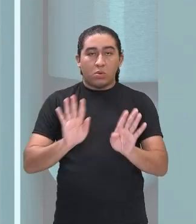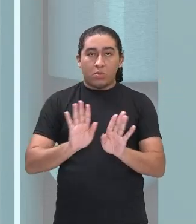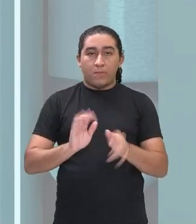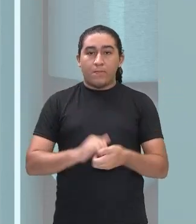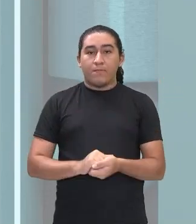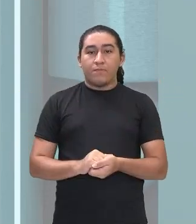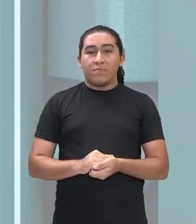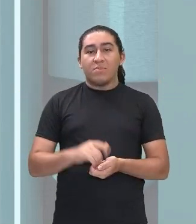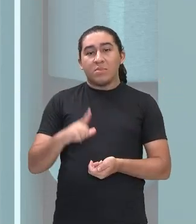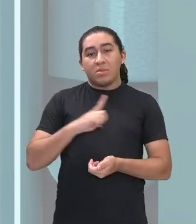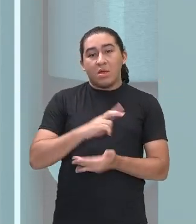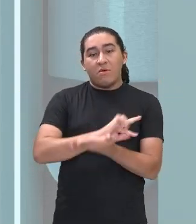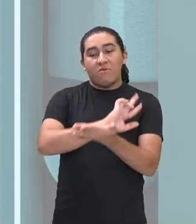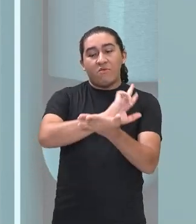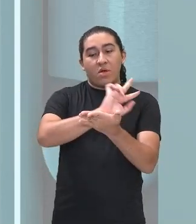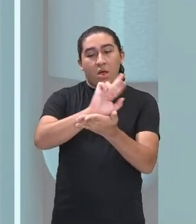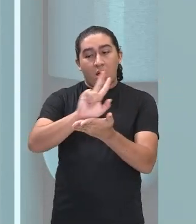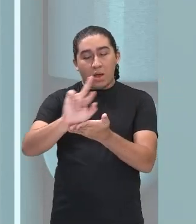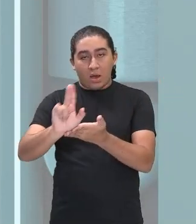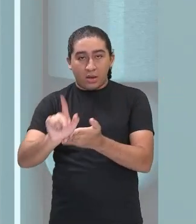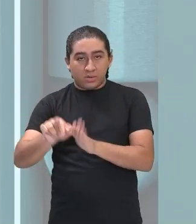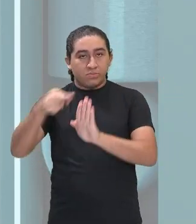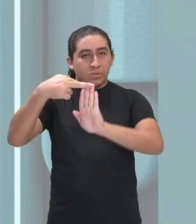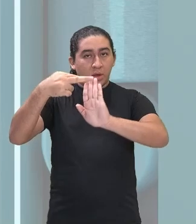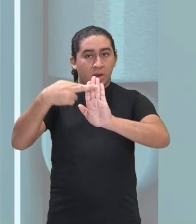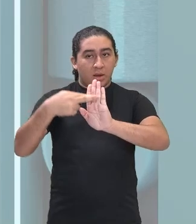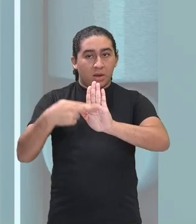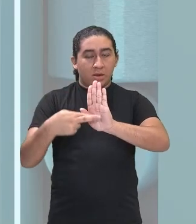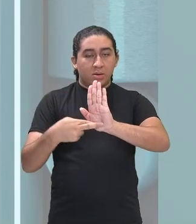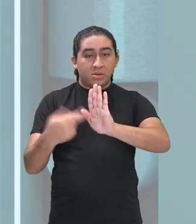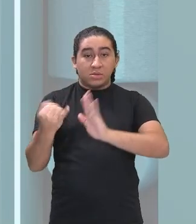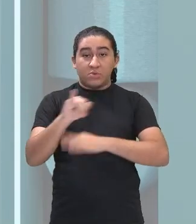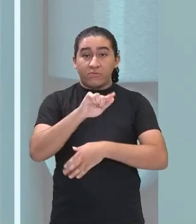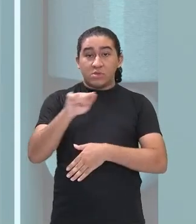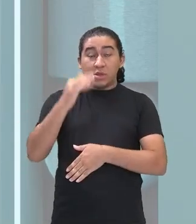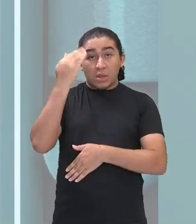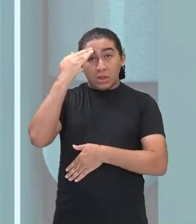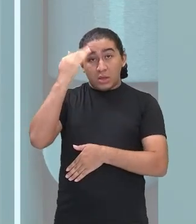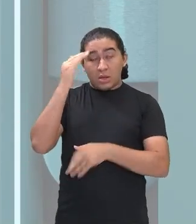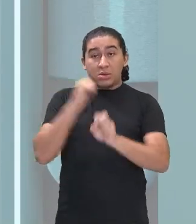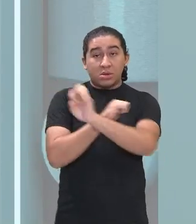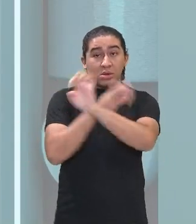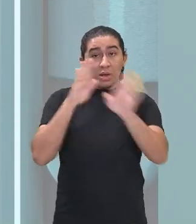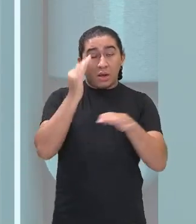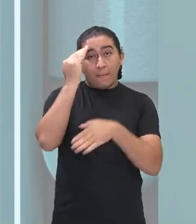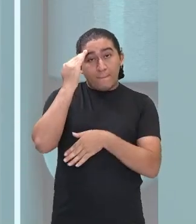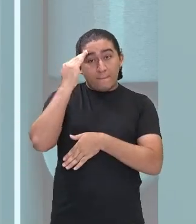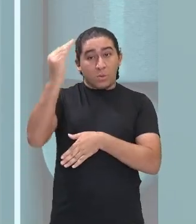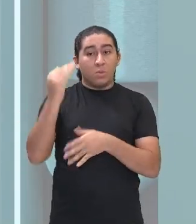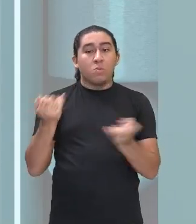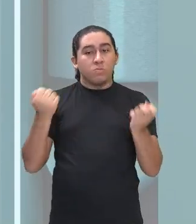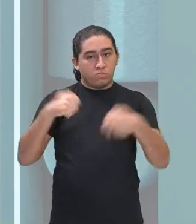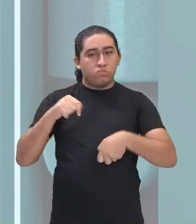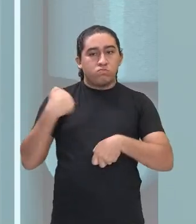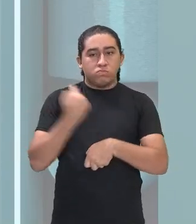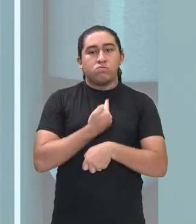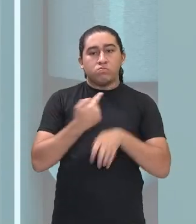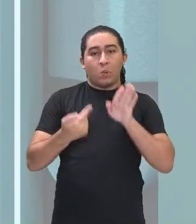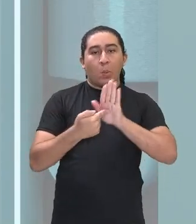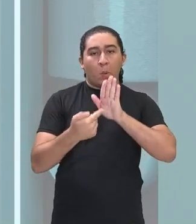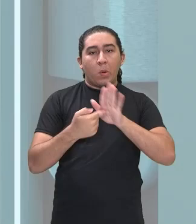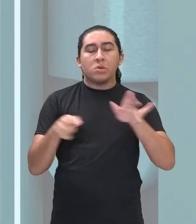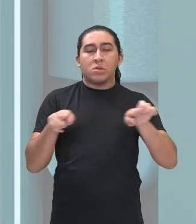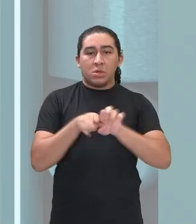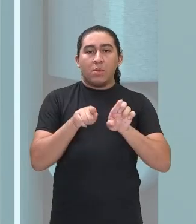tem N normas, né? Você puder compreender, né? As principais, que foi essas que nós